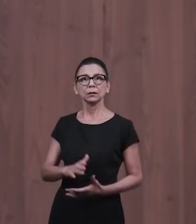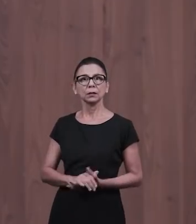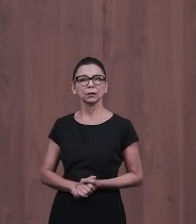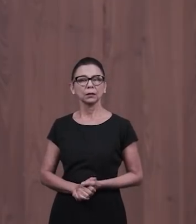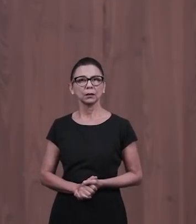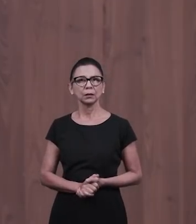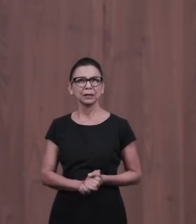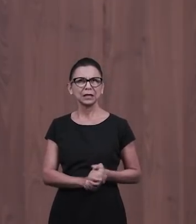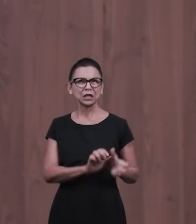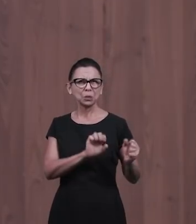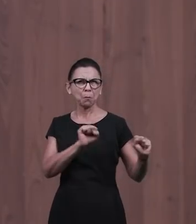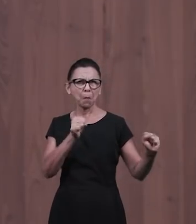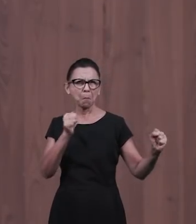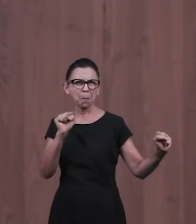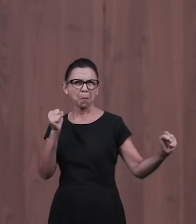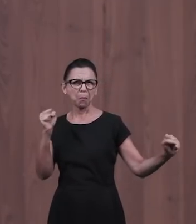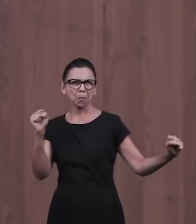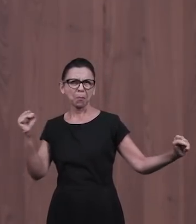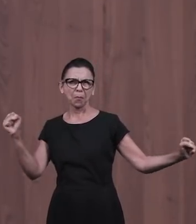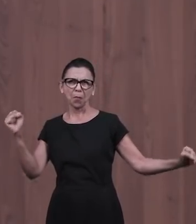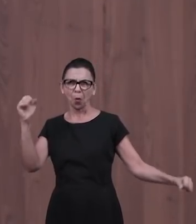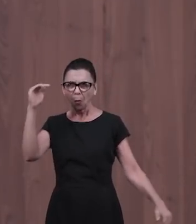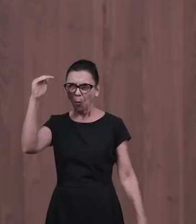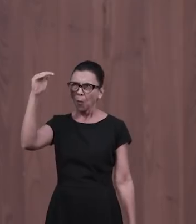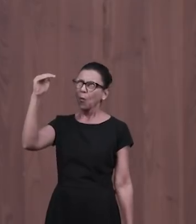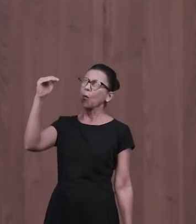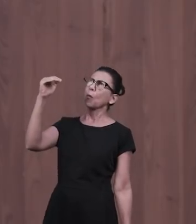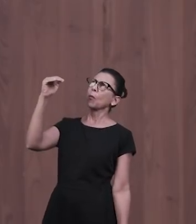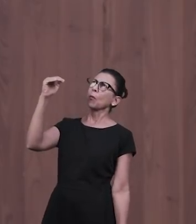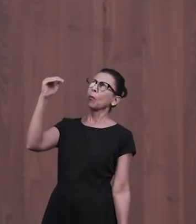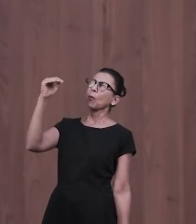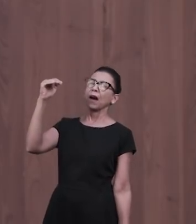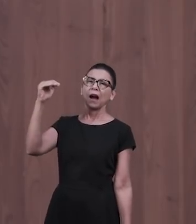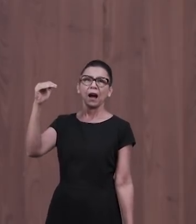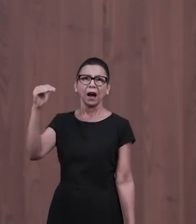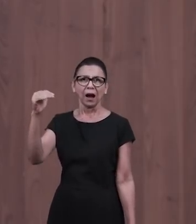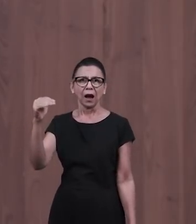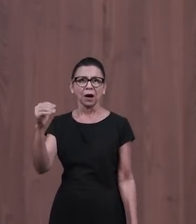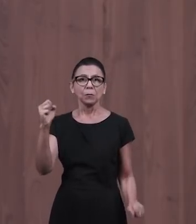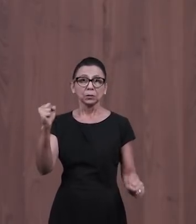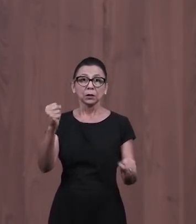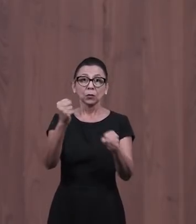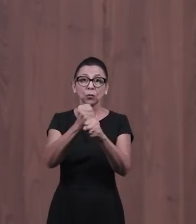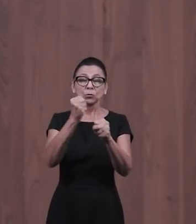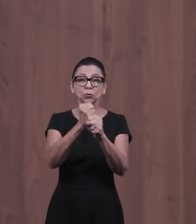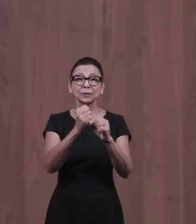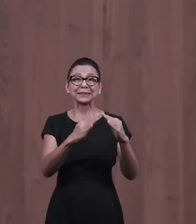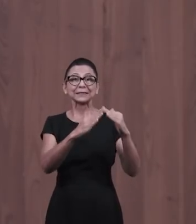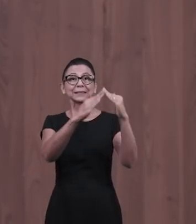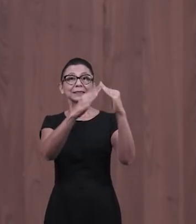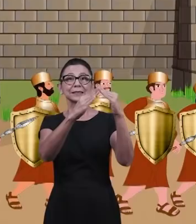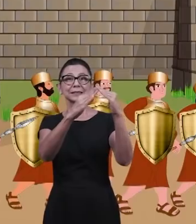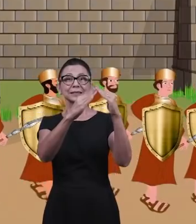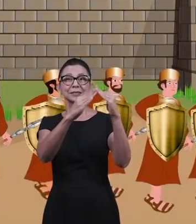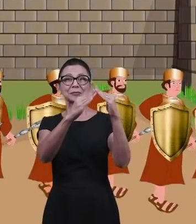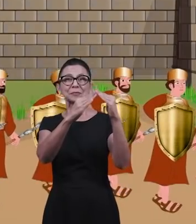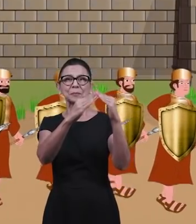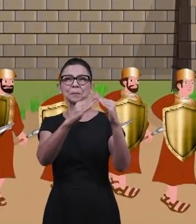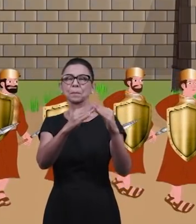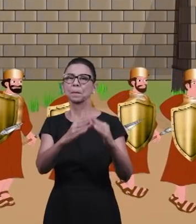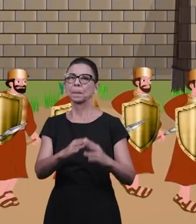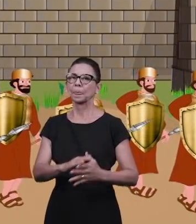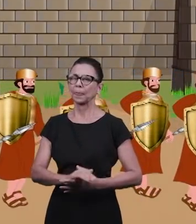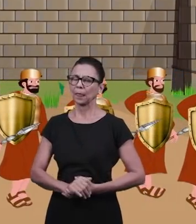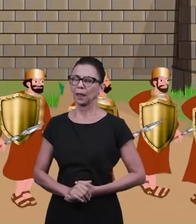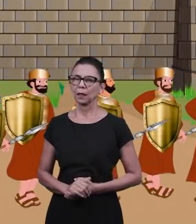casa em cima desses muros, de tão altos e fortes que eram os muros. Mas Josué chegou até